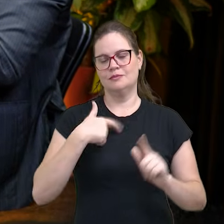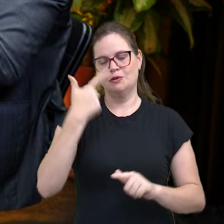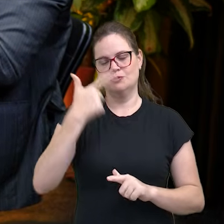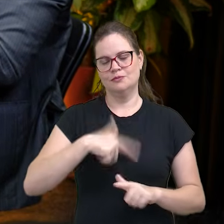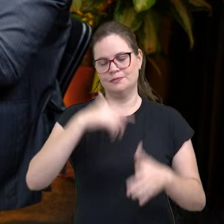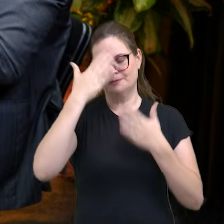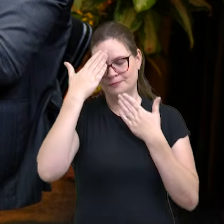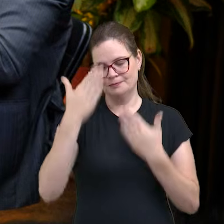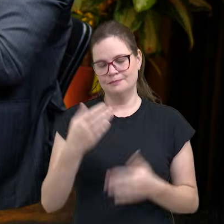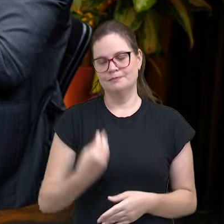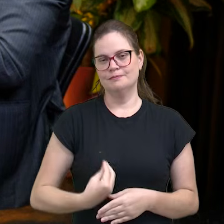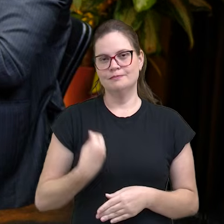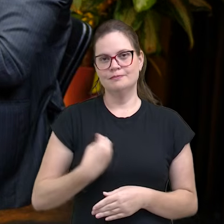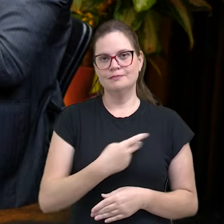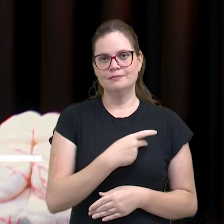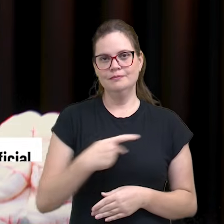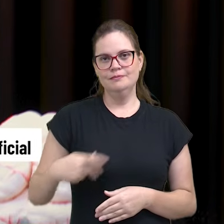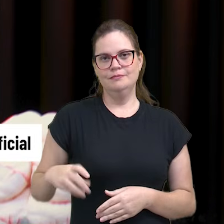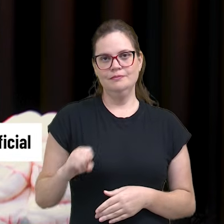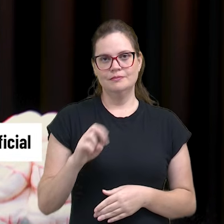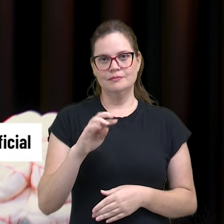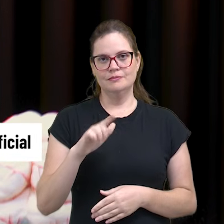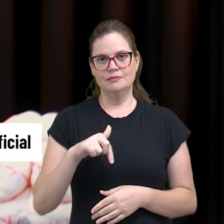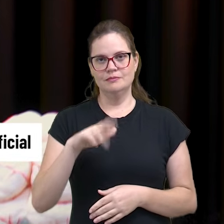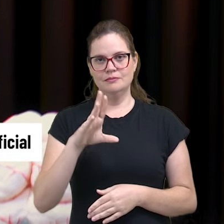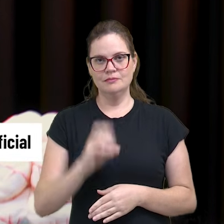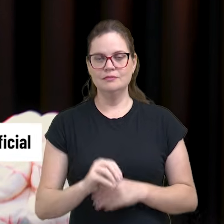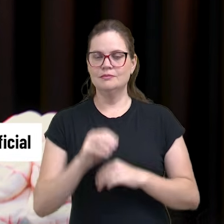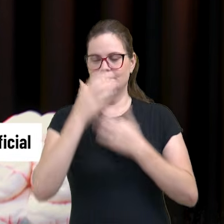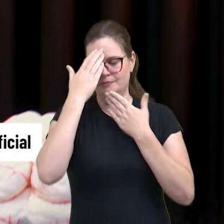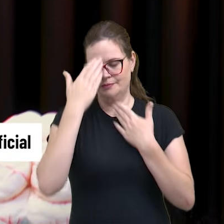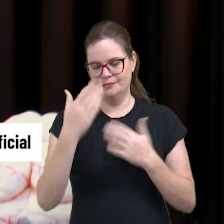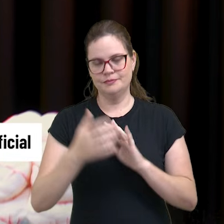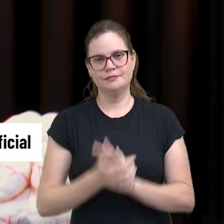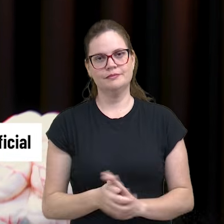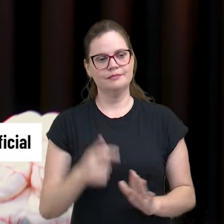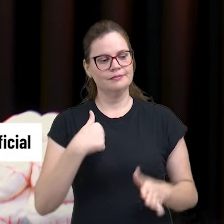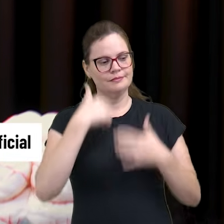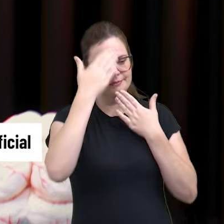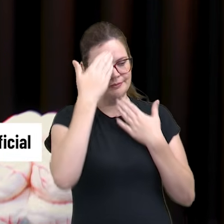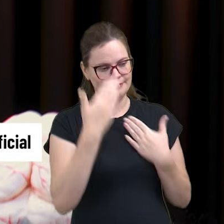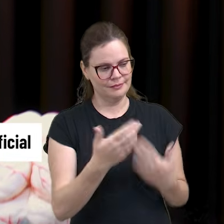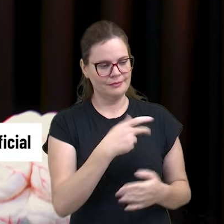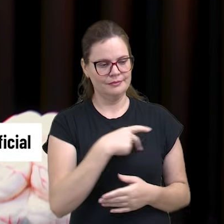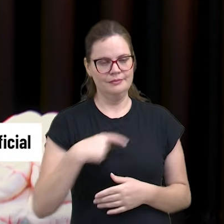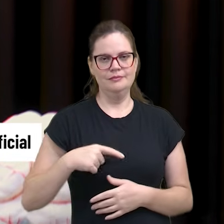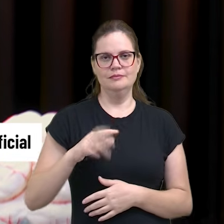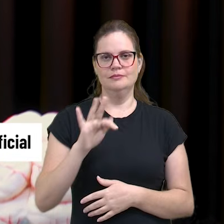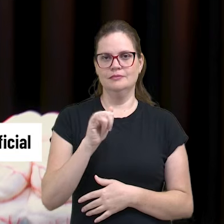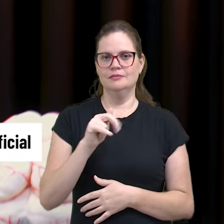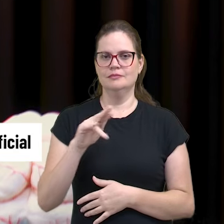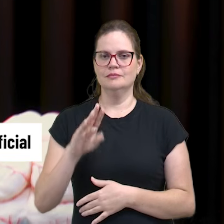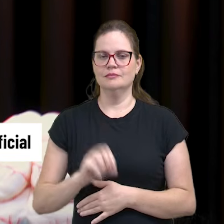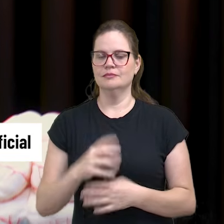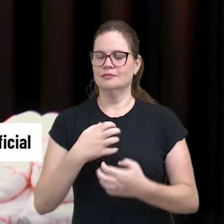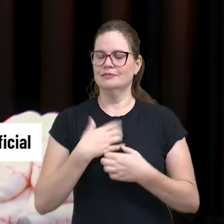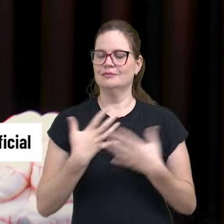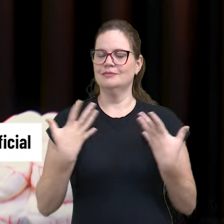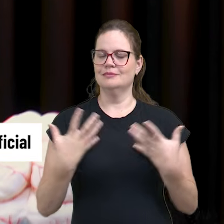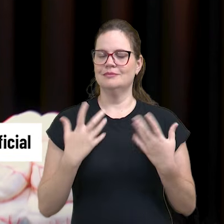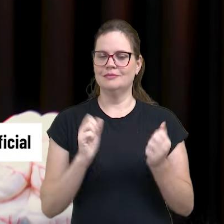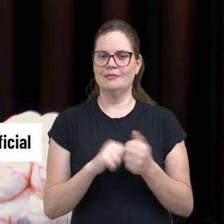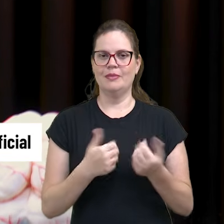pastor Orlando. Obrigado, pastor Fabiano. É uma alegria, mais uma vez, poder compartilhar aqui com aqueles que nos